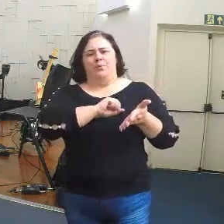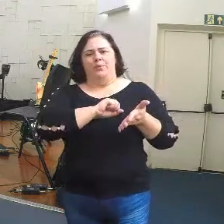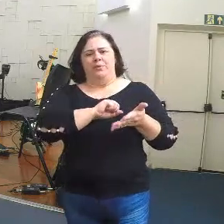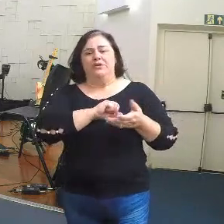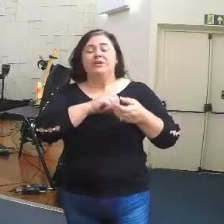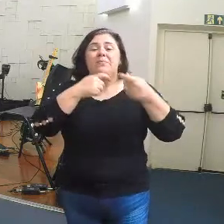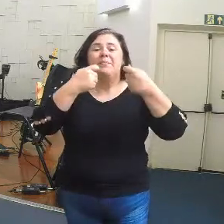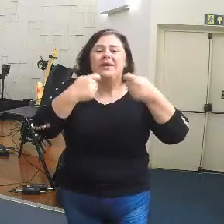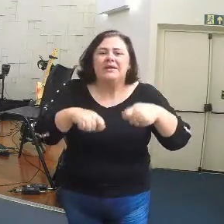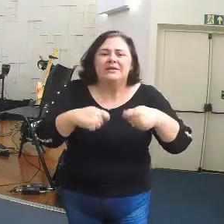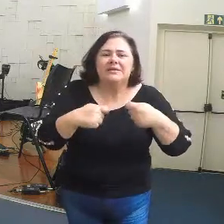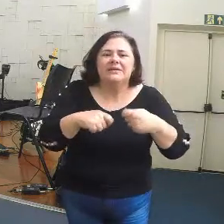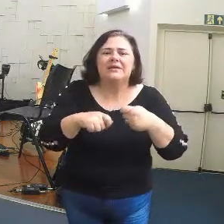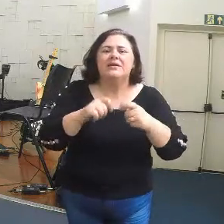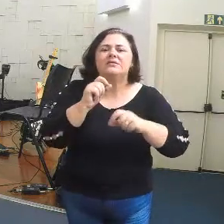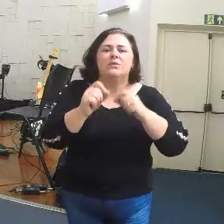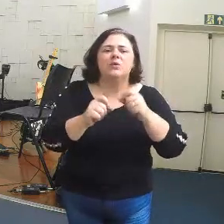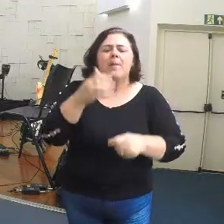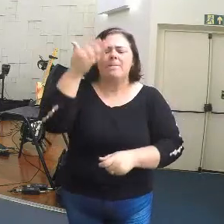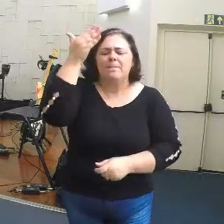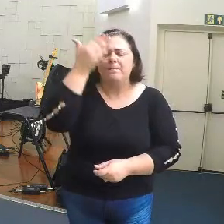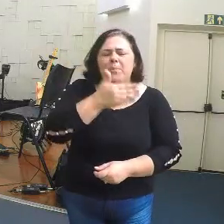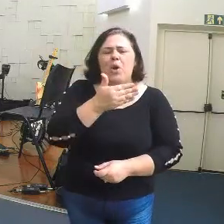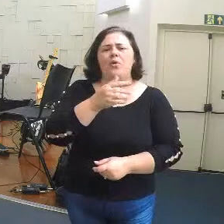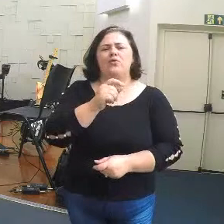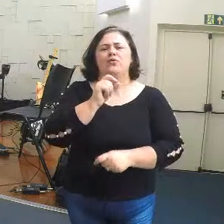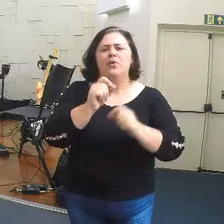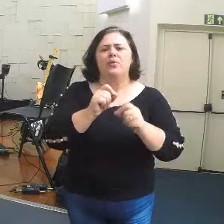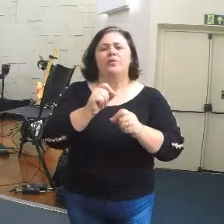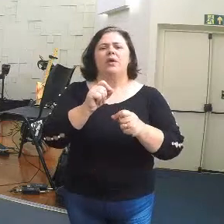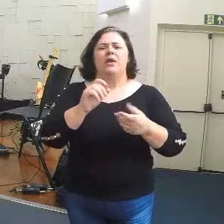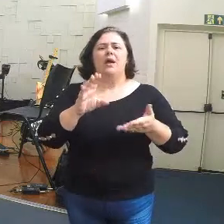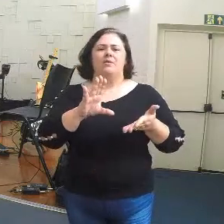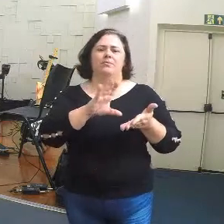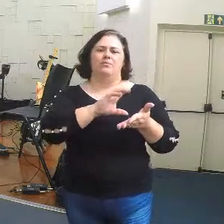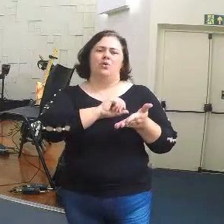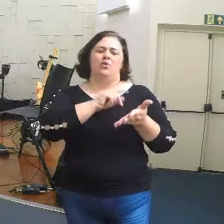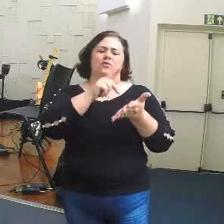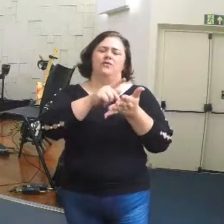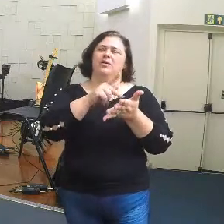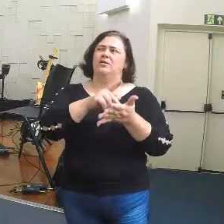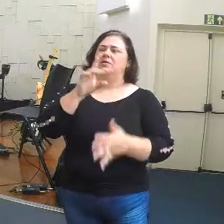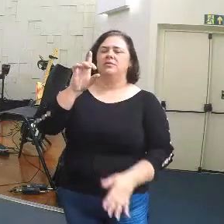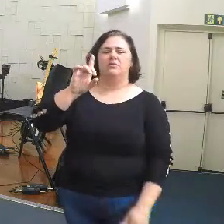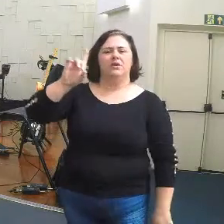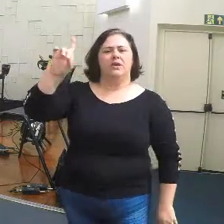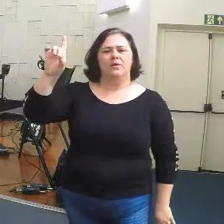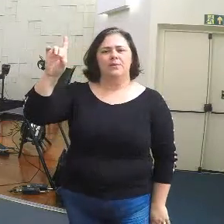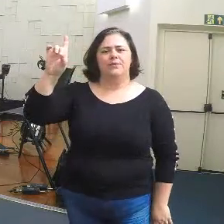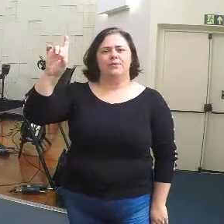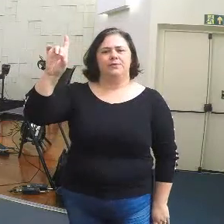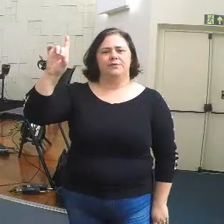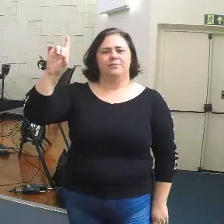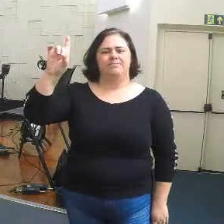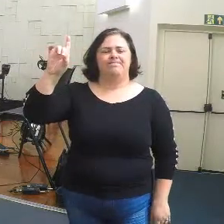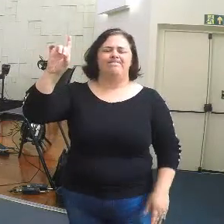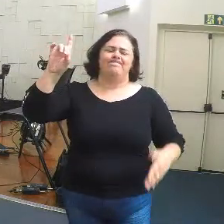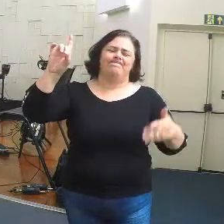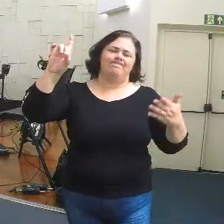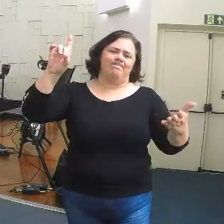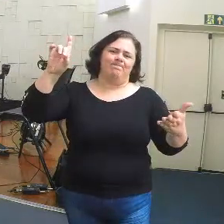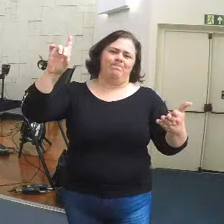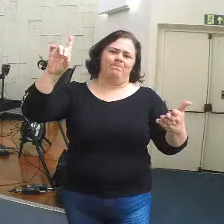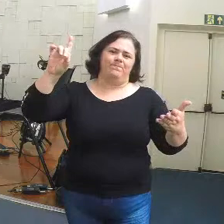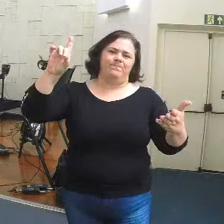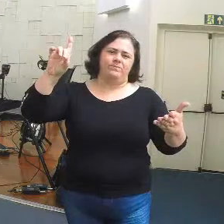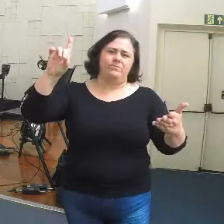o melhor, você entende que esse amor não tem limites, então você aprende a